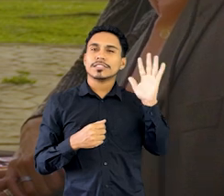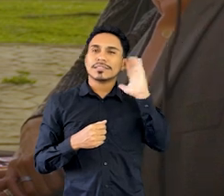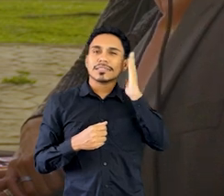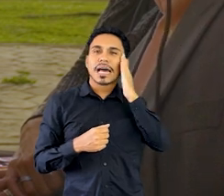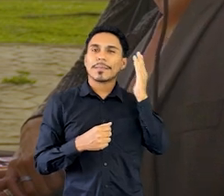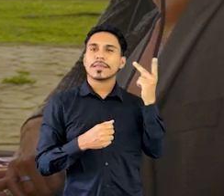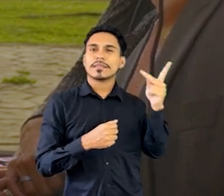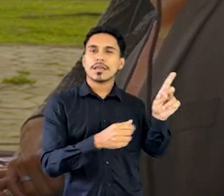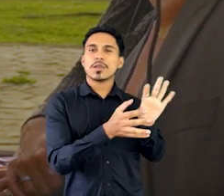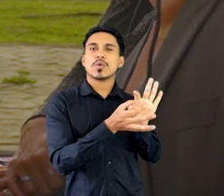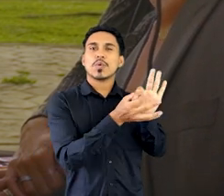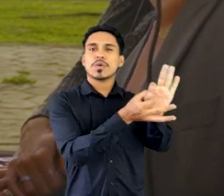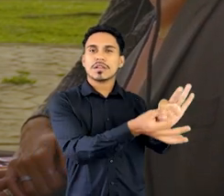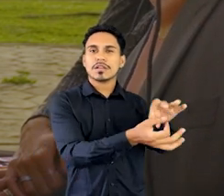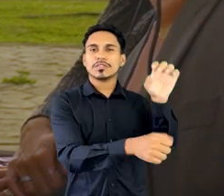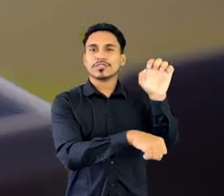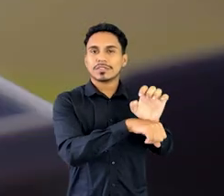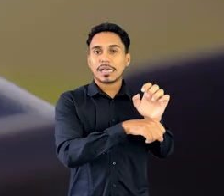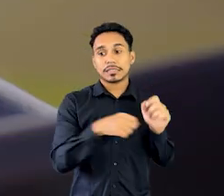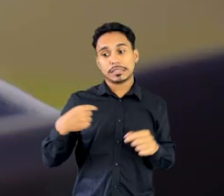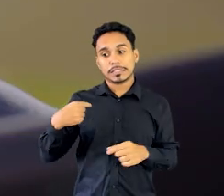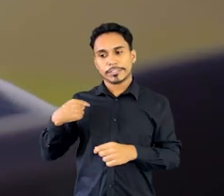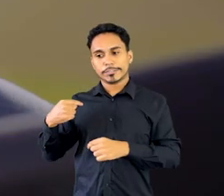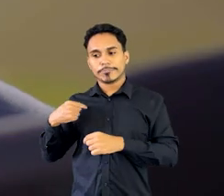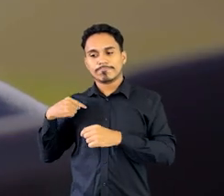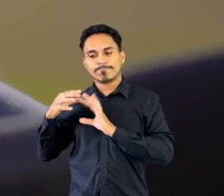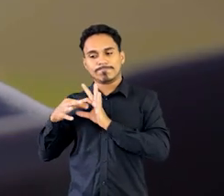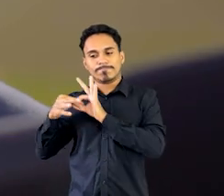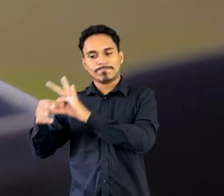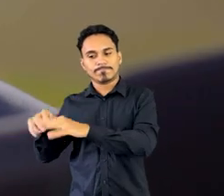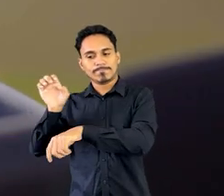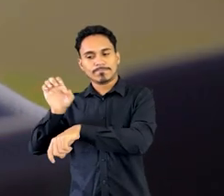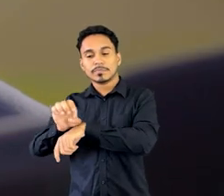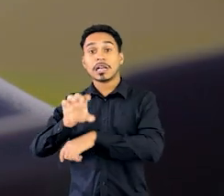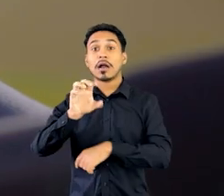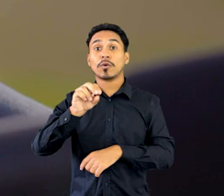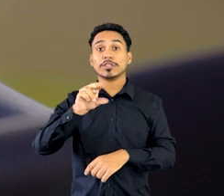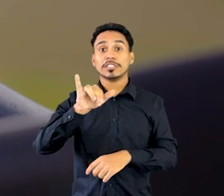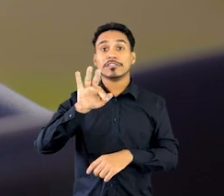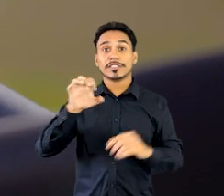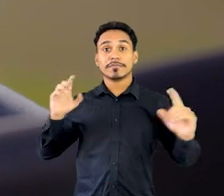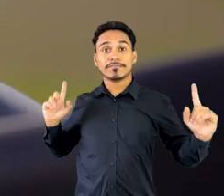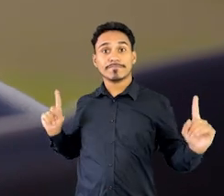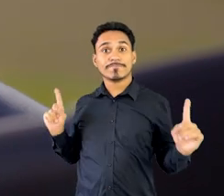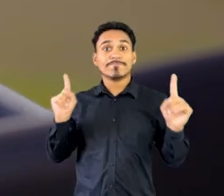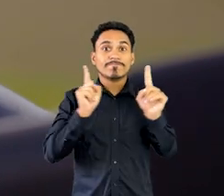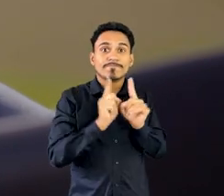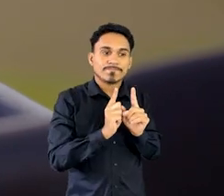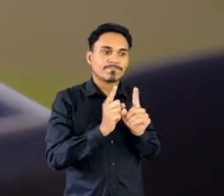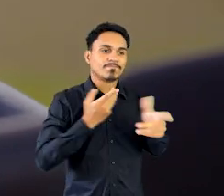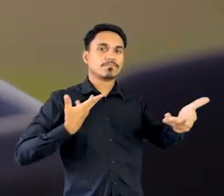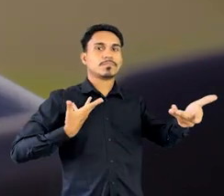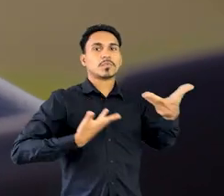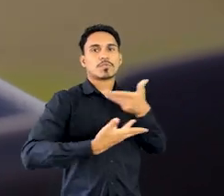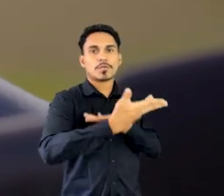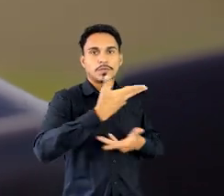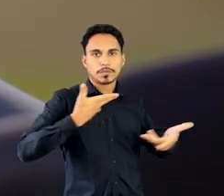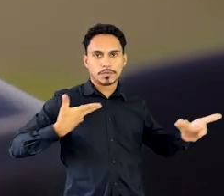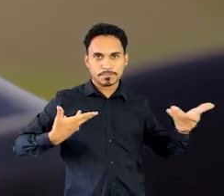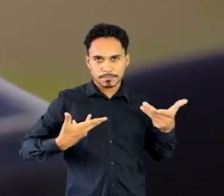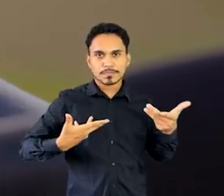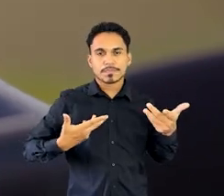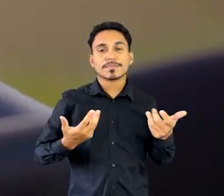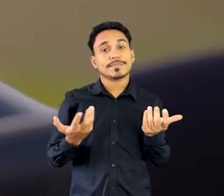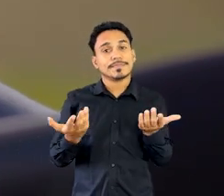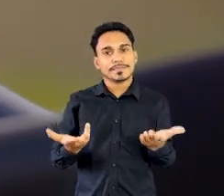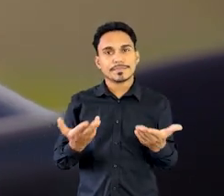a leitura aqui do estado e o conif tem esse papel de fazer essa reunião de leituras enfim traçar um cenário claro nós